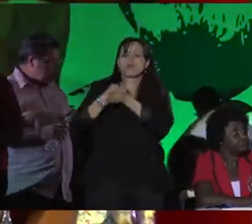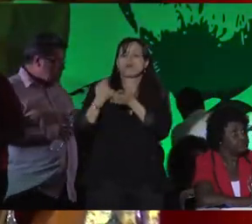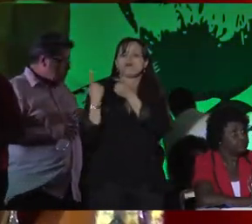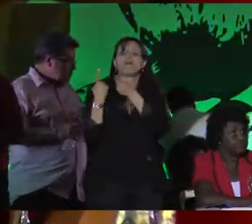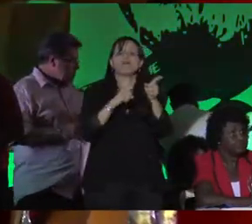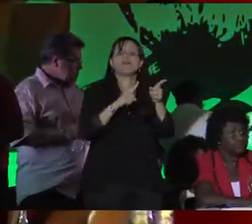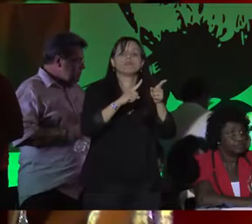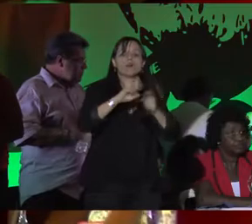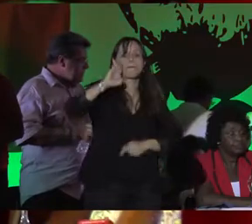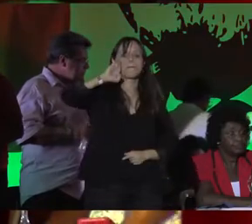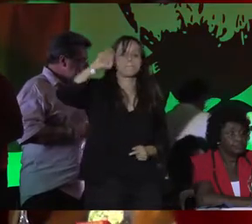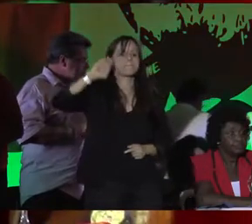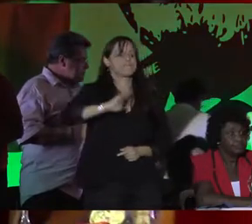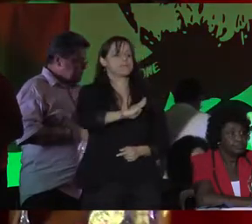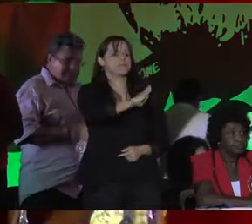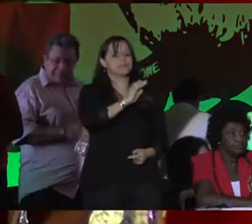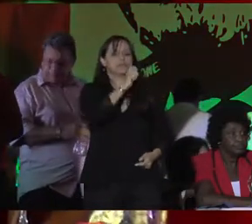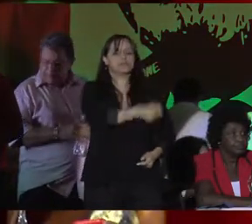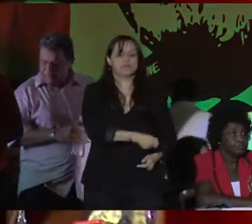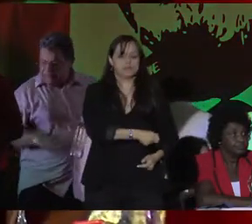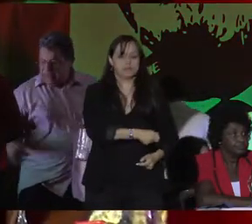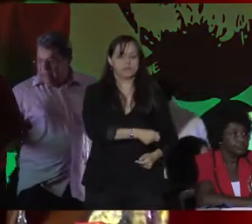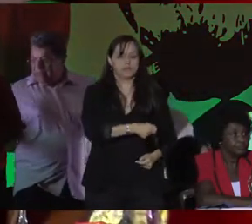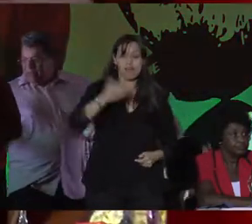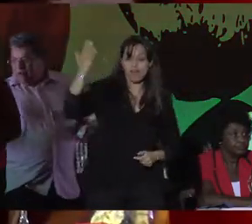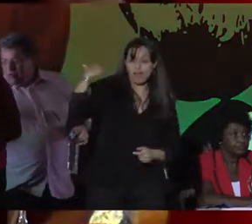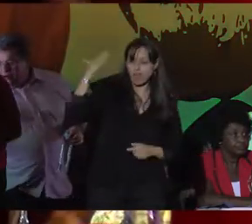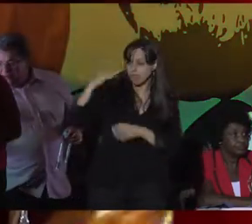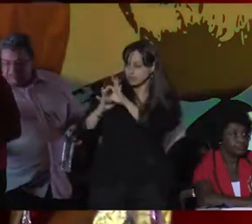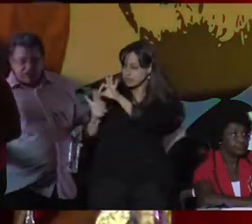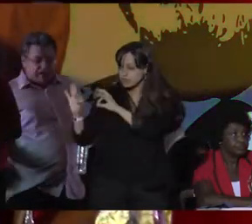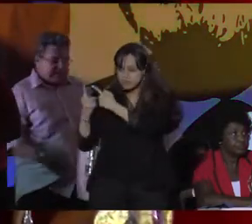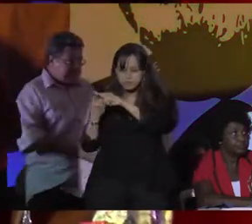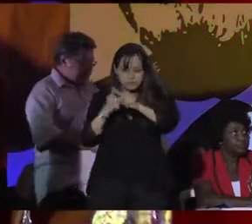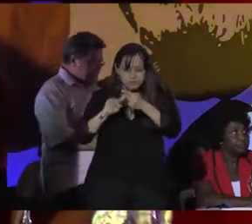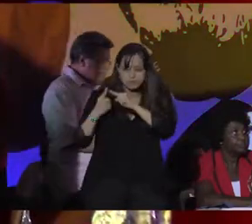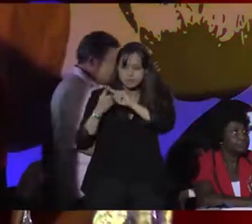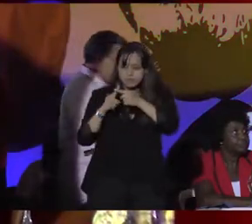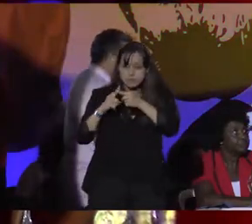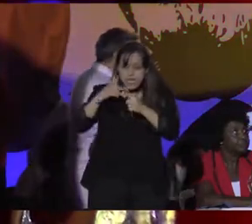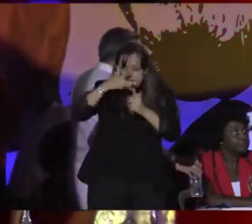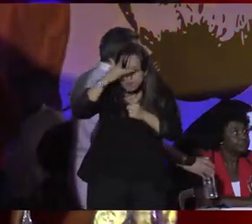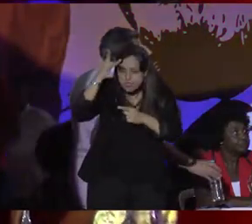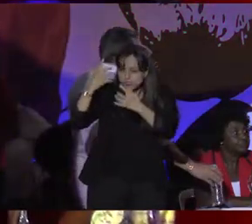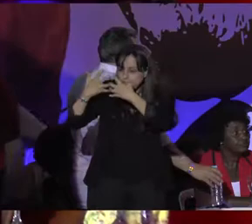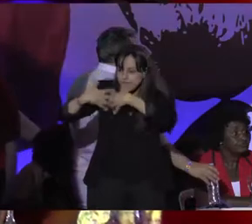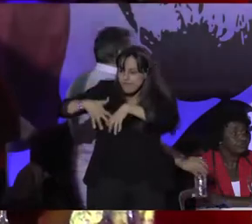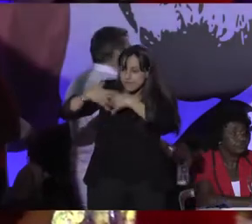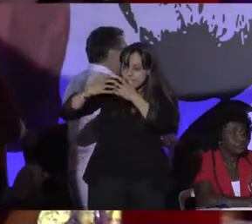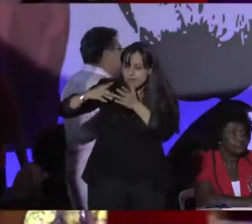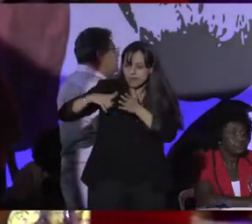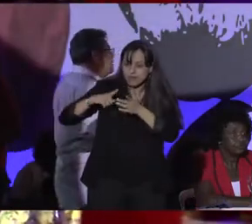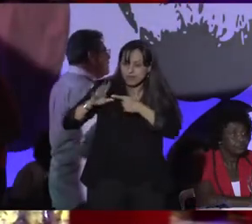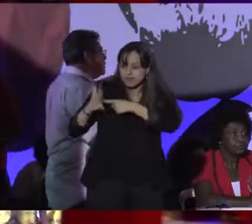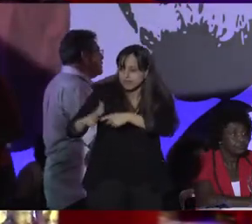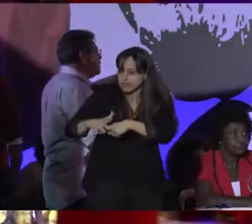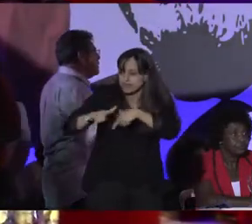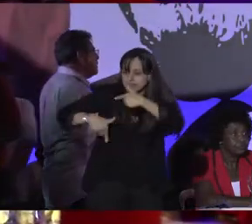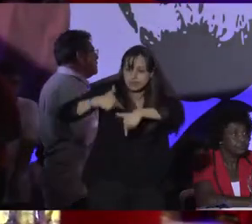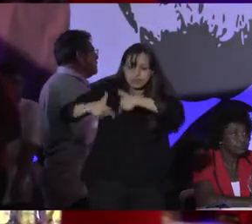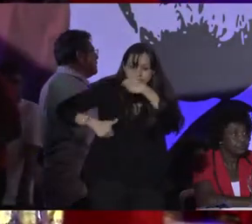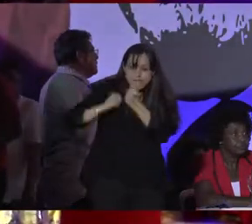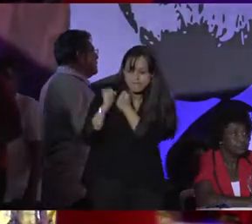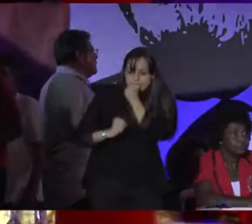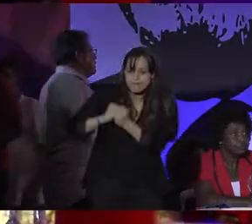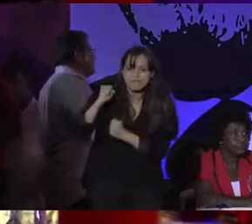ditadura. Articula dentro dele a classe operária, articula sem terra, articula sem